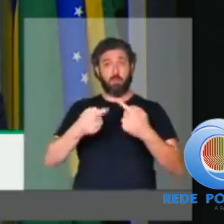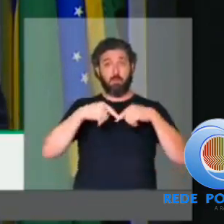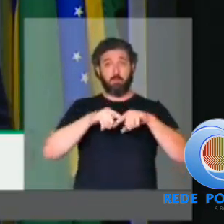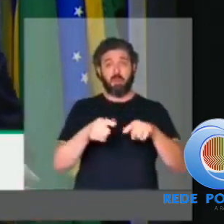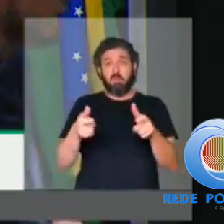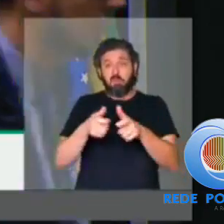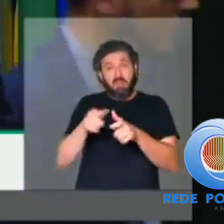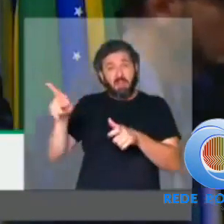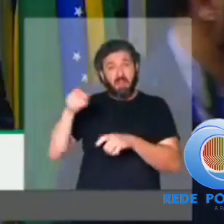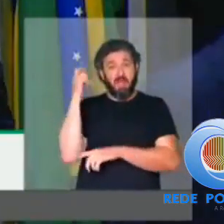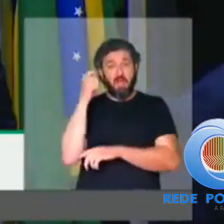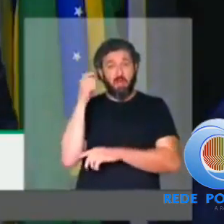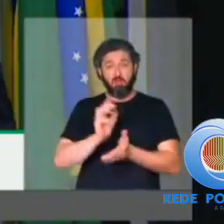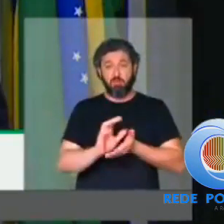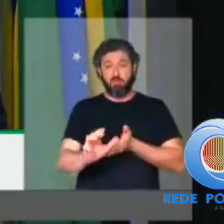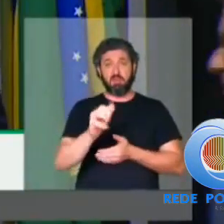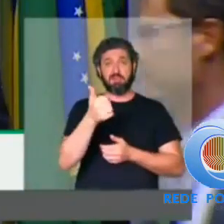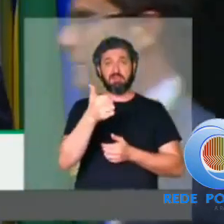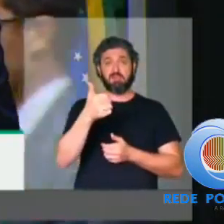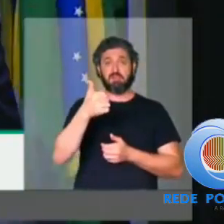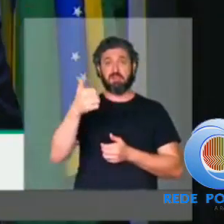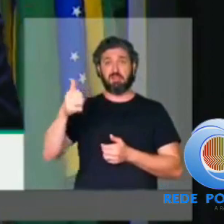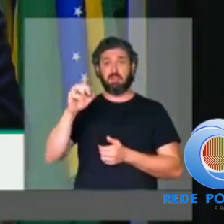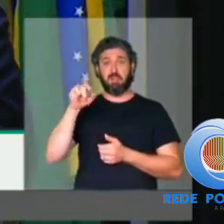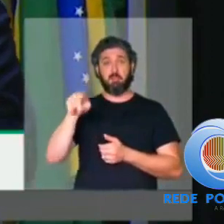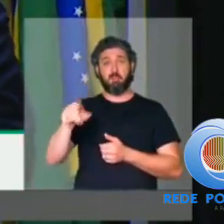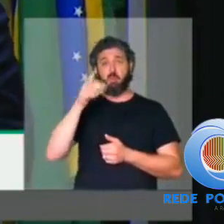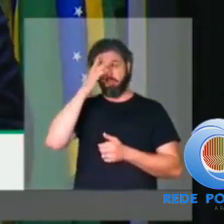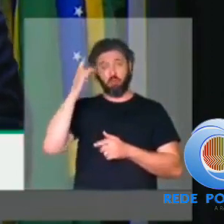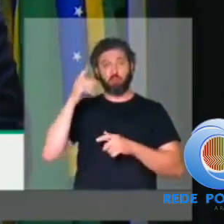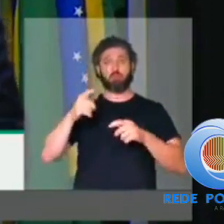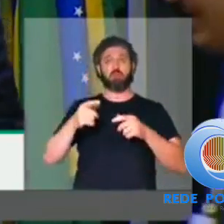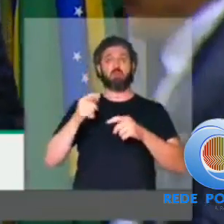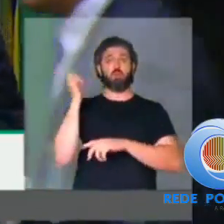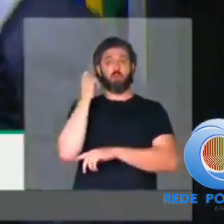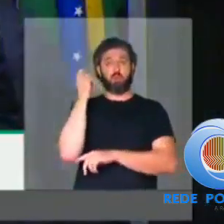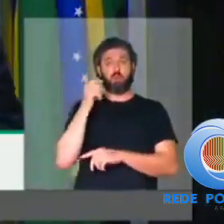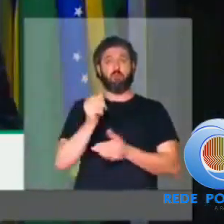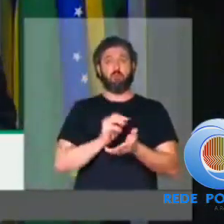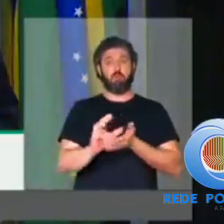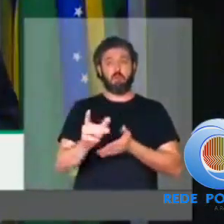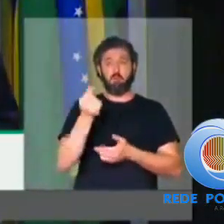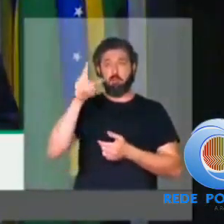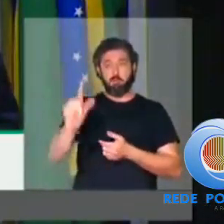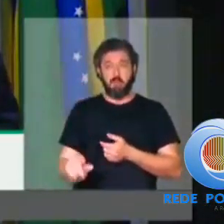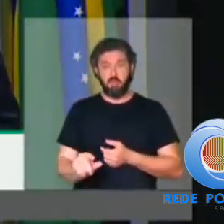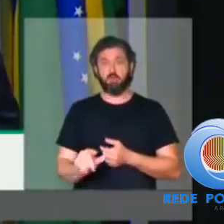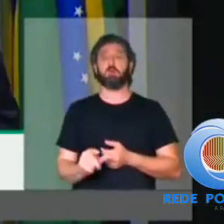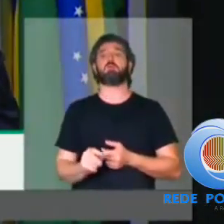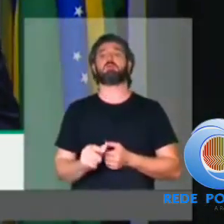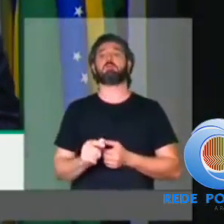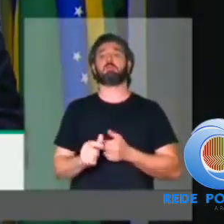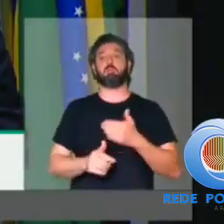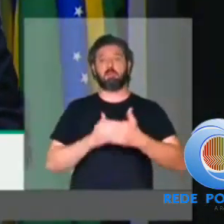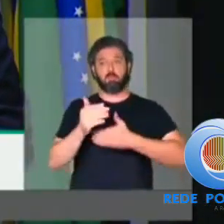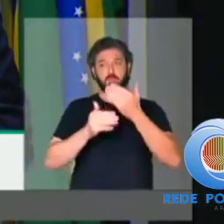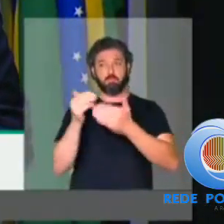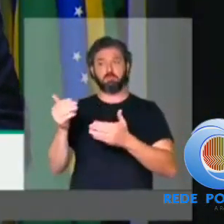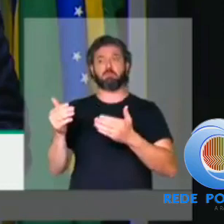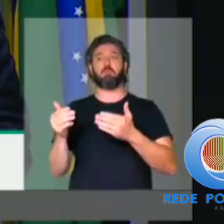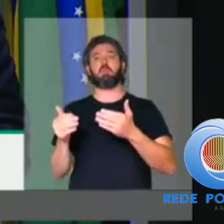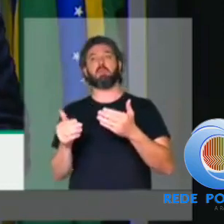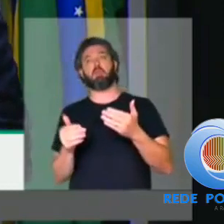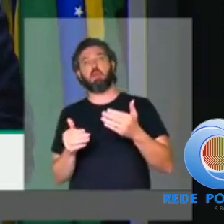microcrédito gaúcho, que investiu em mais de 110 mil gaúchos com financiamentos de baixo custo para